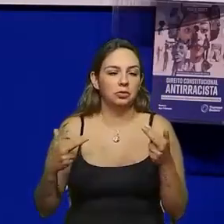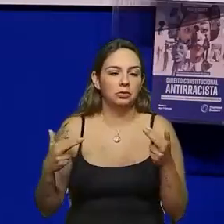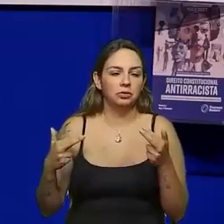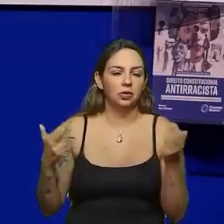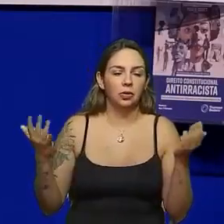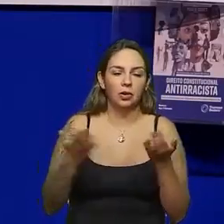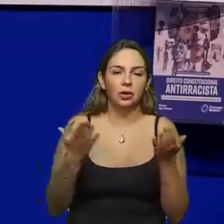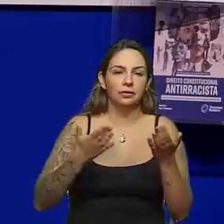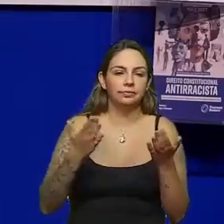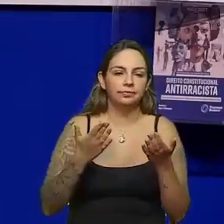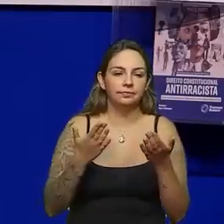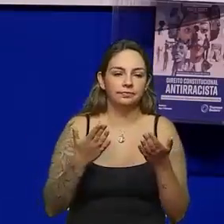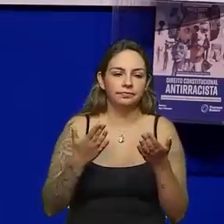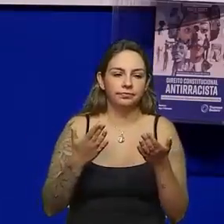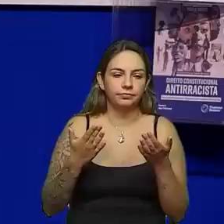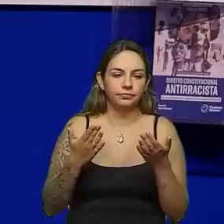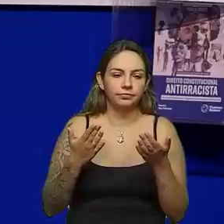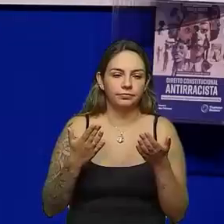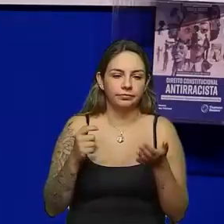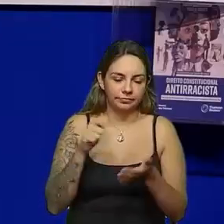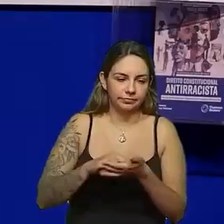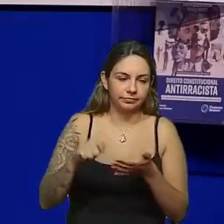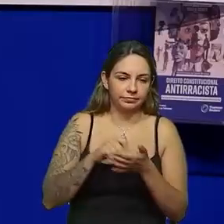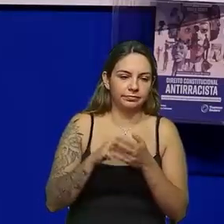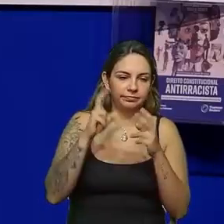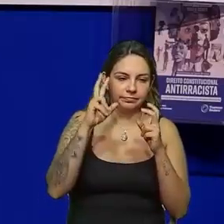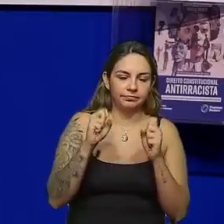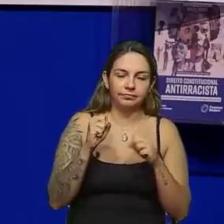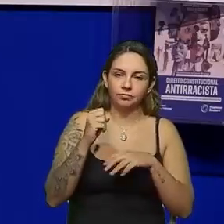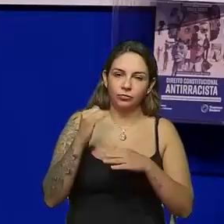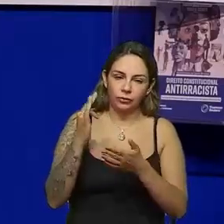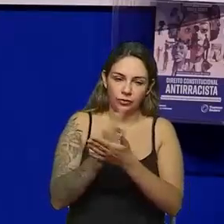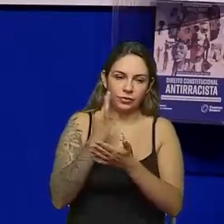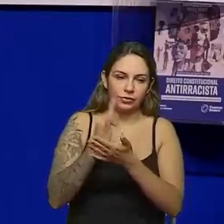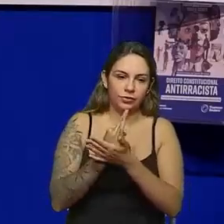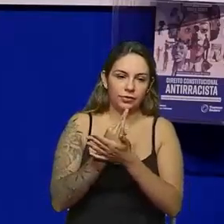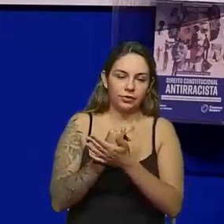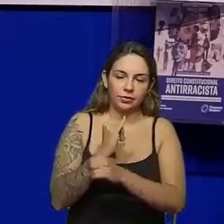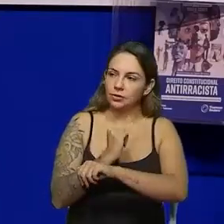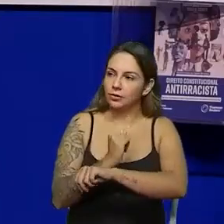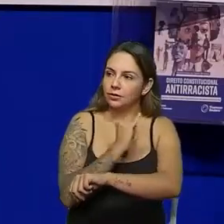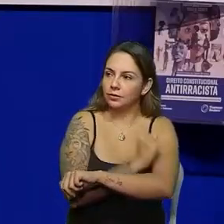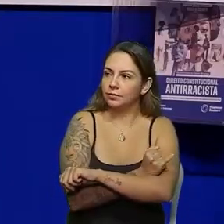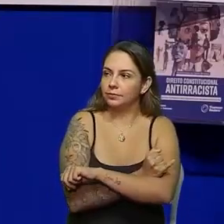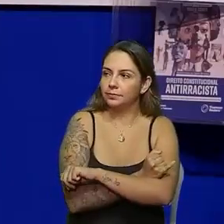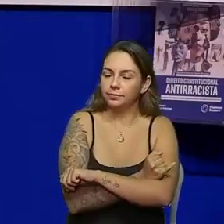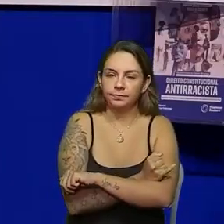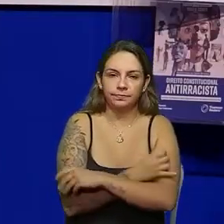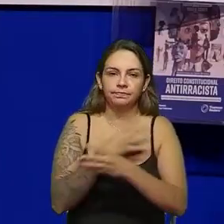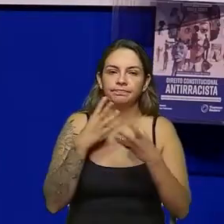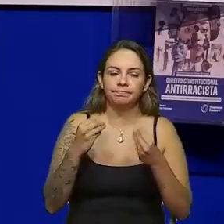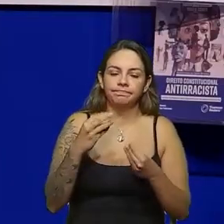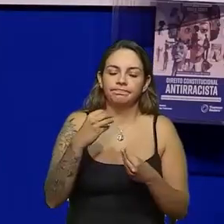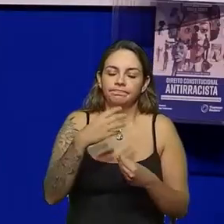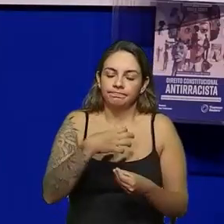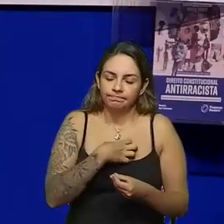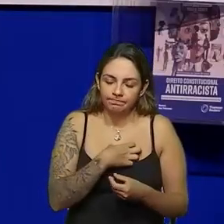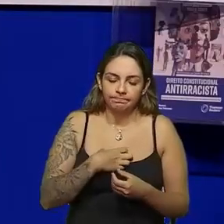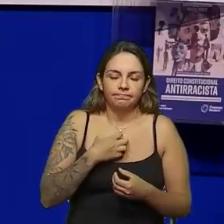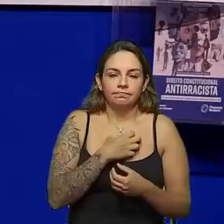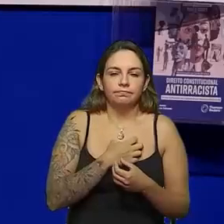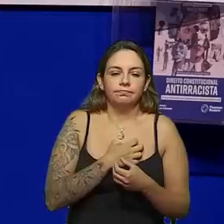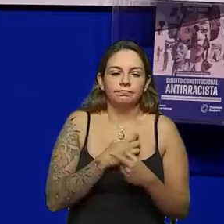coisa. Hoje vai ser, certamente, vou escrever sobre a Filha Itabira, será igualmente muito